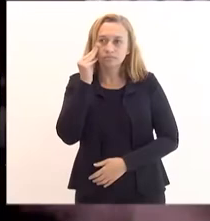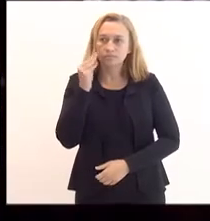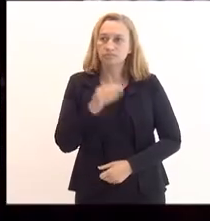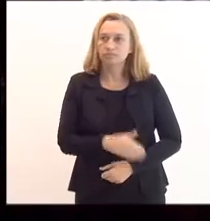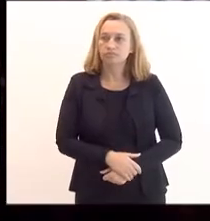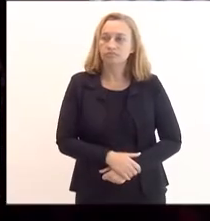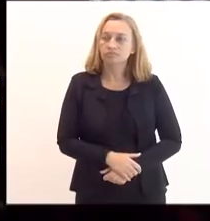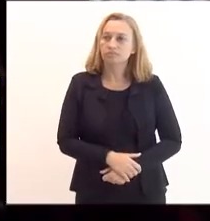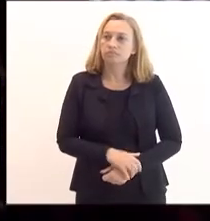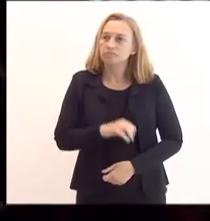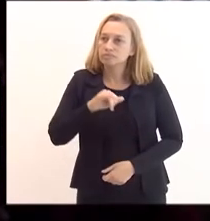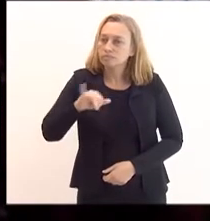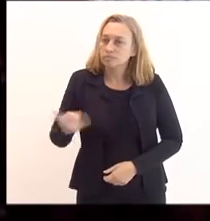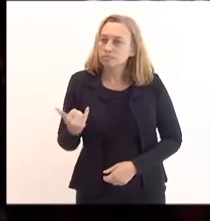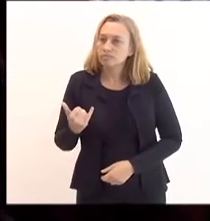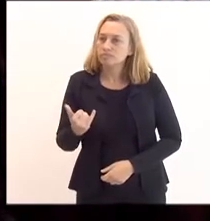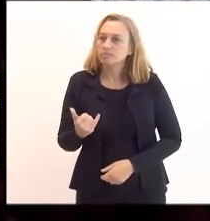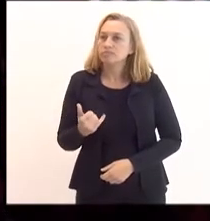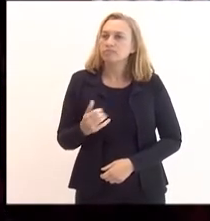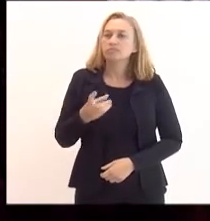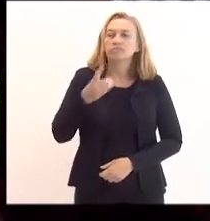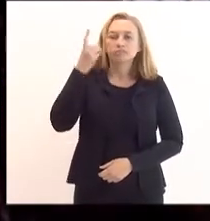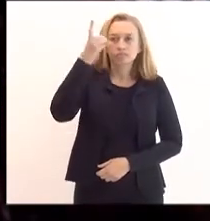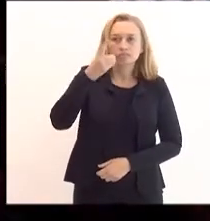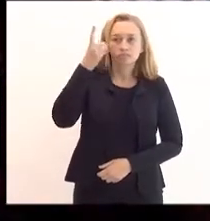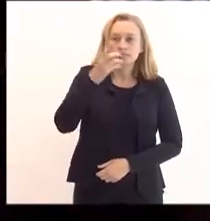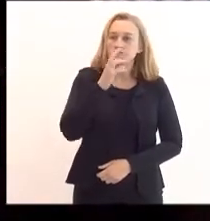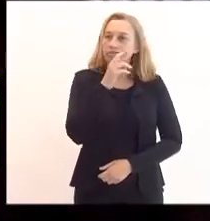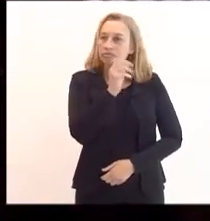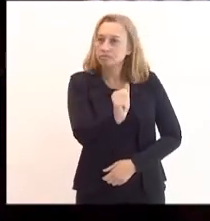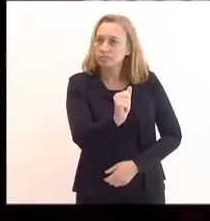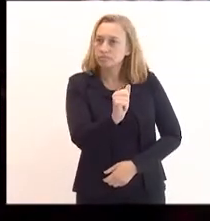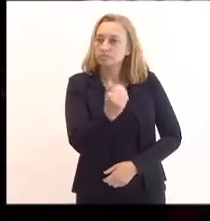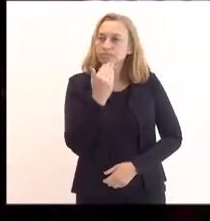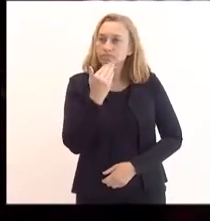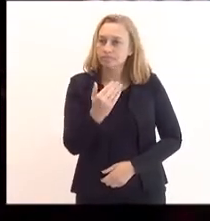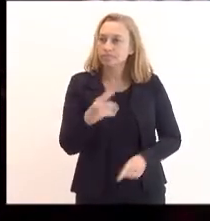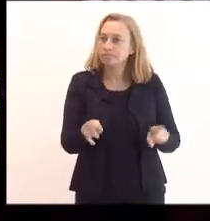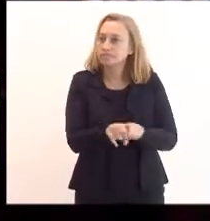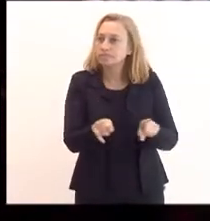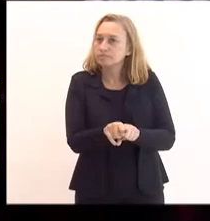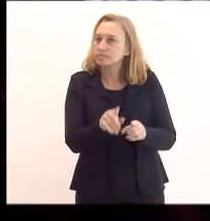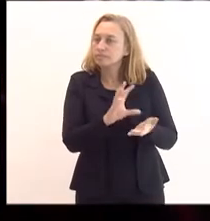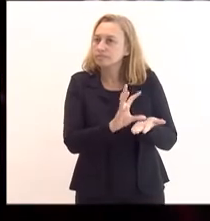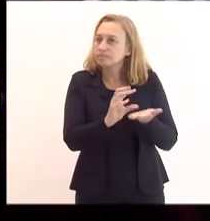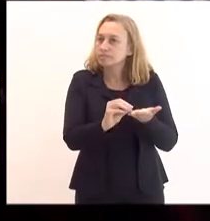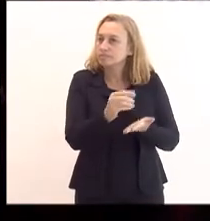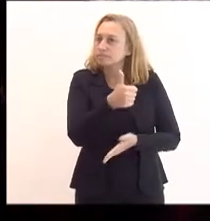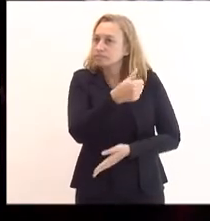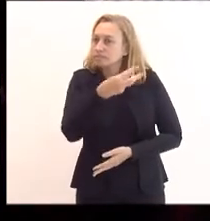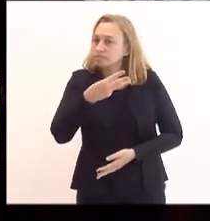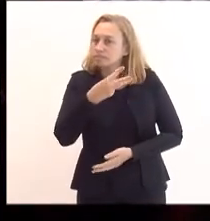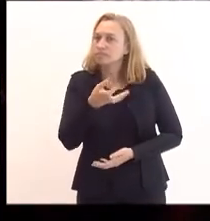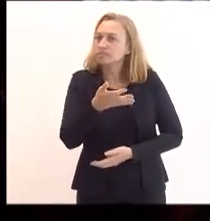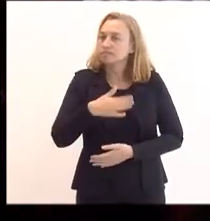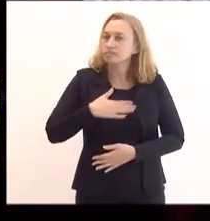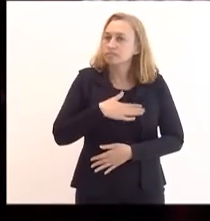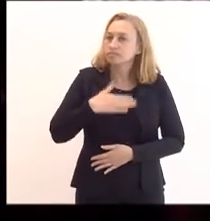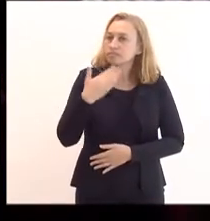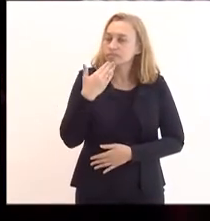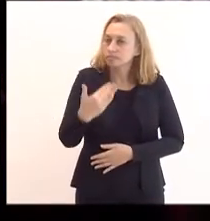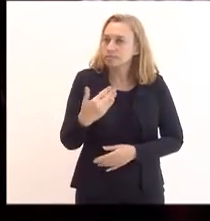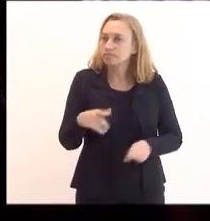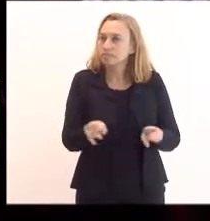Só aproveitando a incidência do deputado Rodrigo Amorim, pedindo a inversão de pauta no item 13, eu gostaria de solicitar